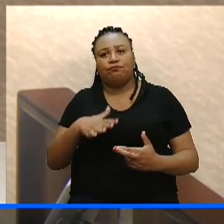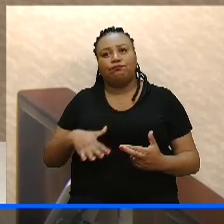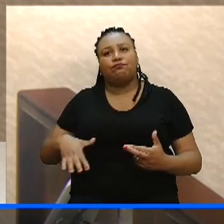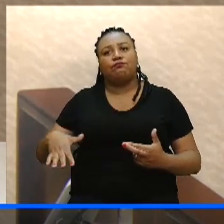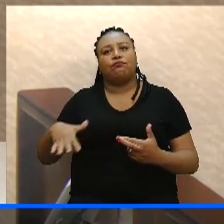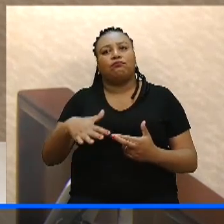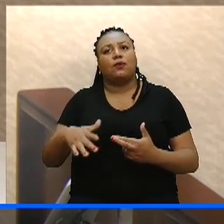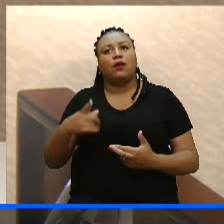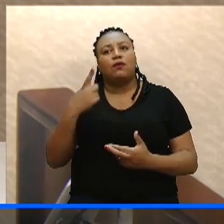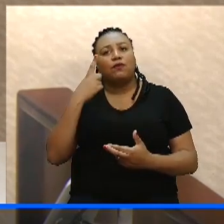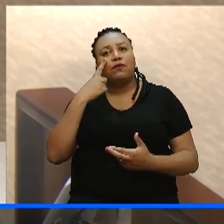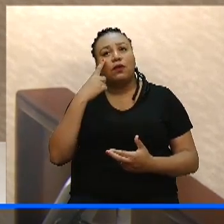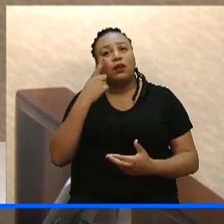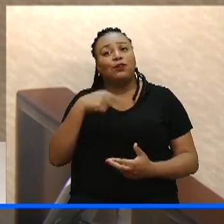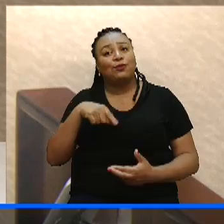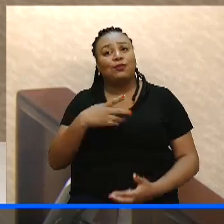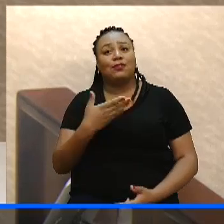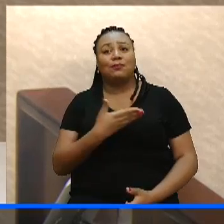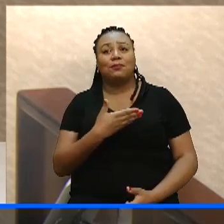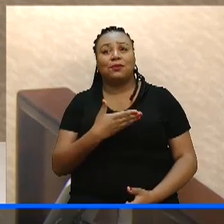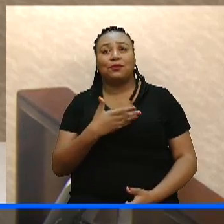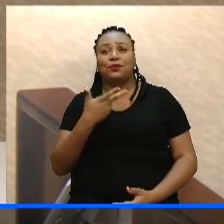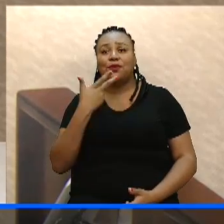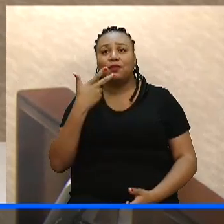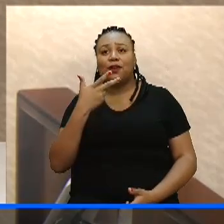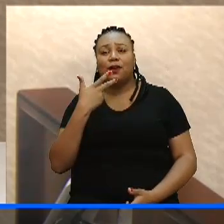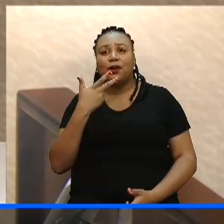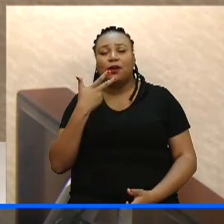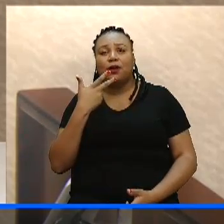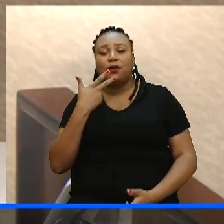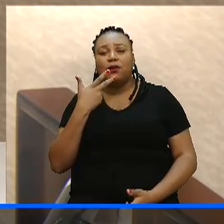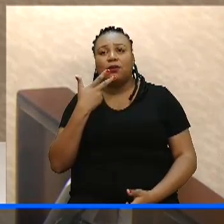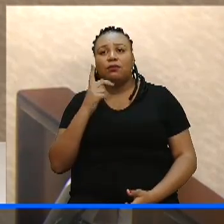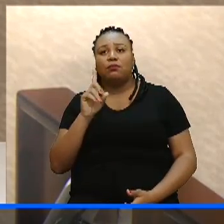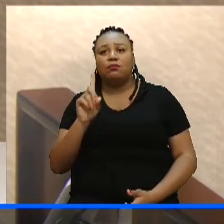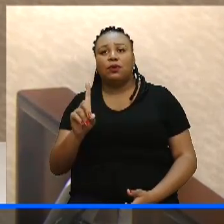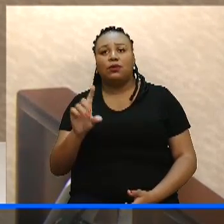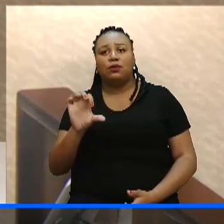vejam meus amigos estamos falando de